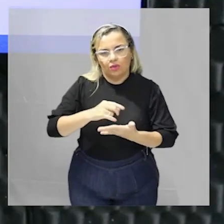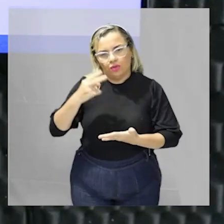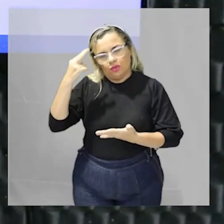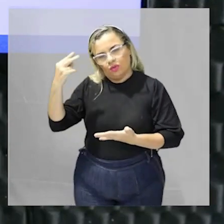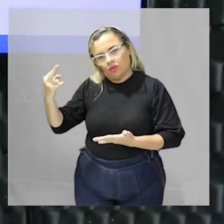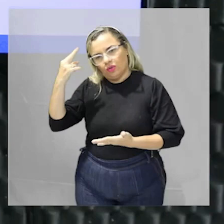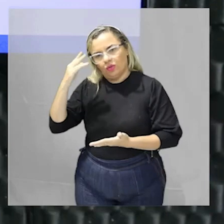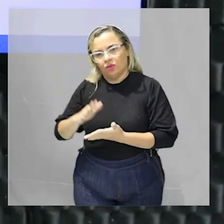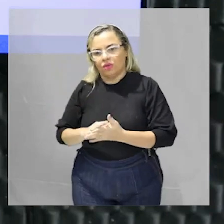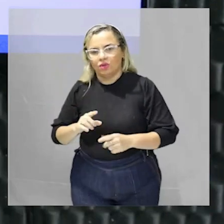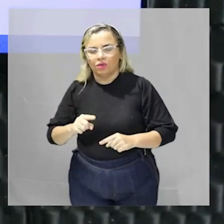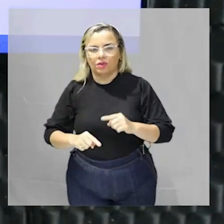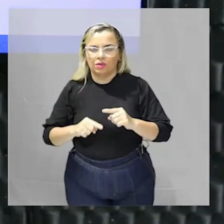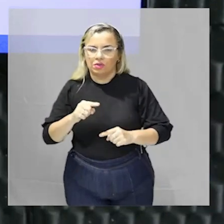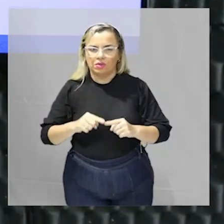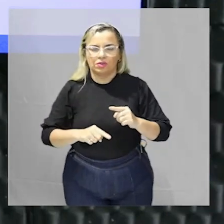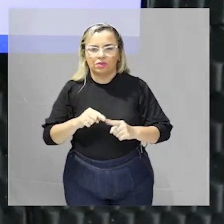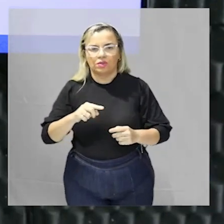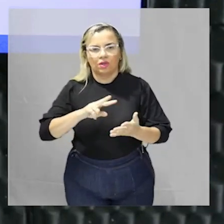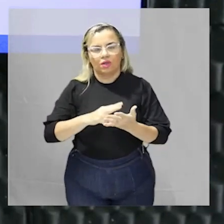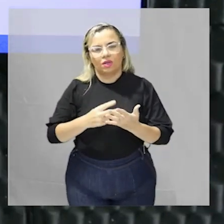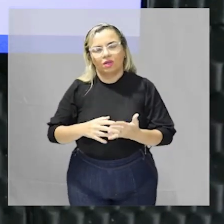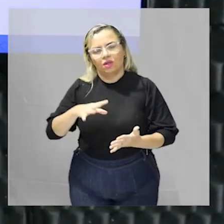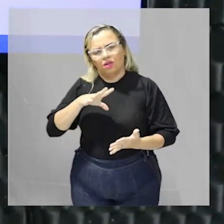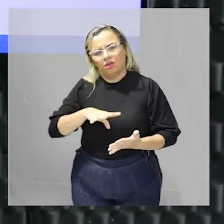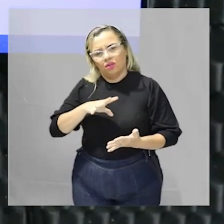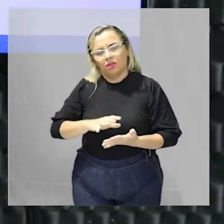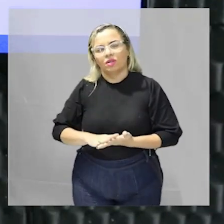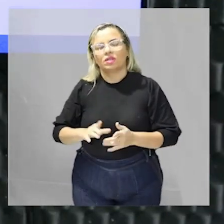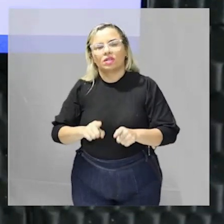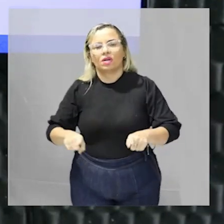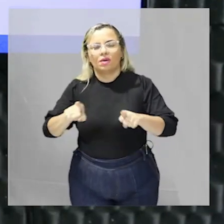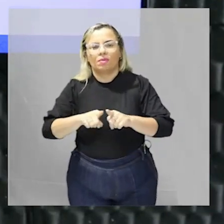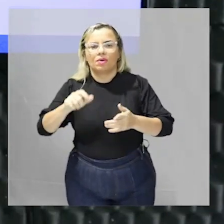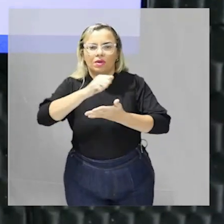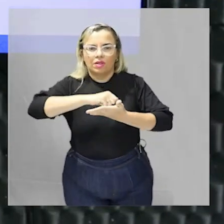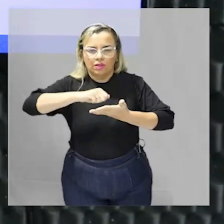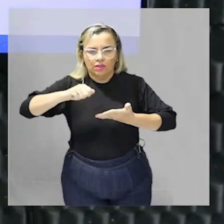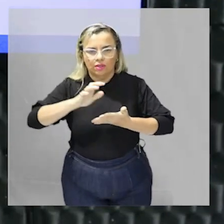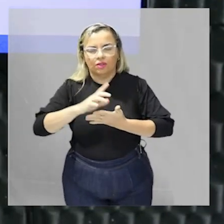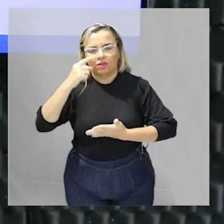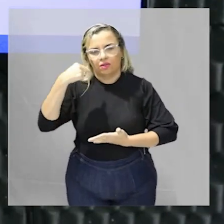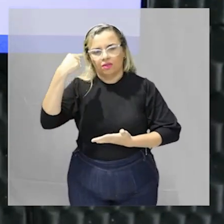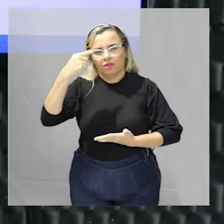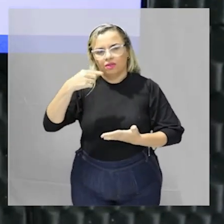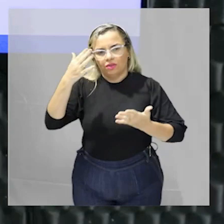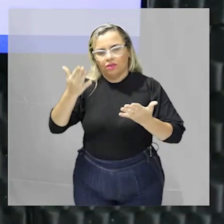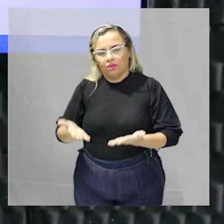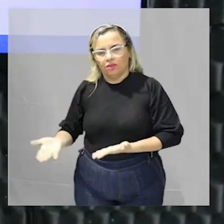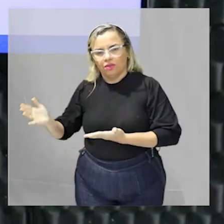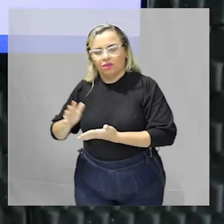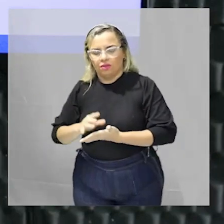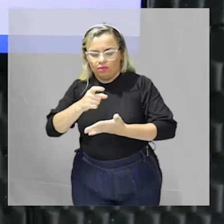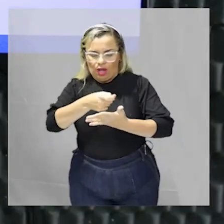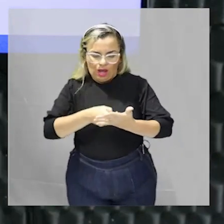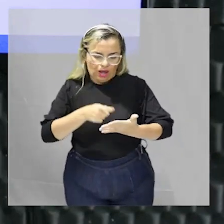instrumento tá em português. É assim que se escreve em espanhol. Então, por aí eu já vou saber que se trata de um texto, de